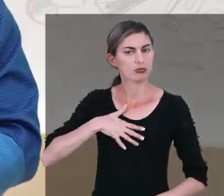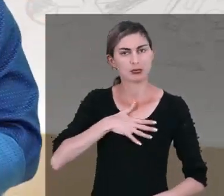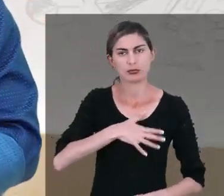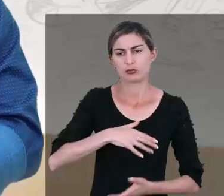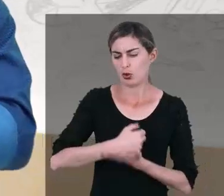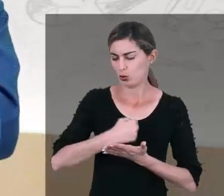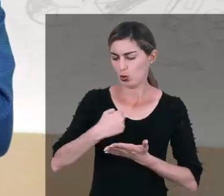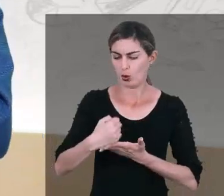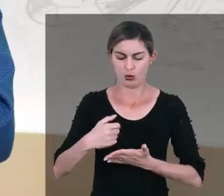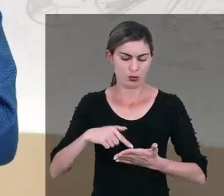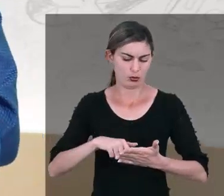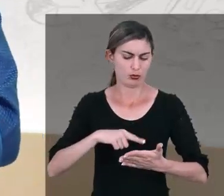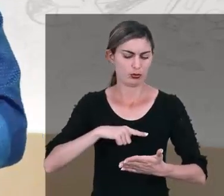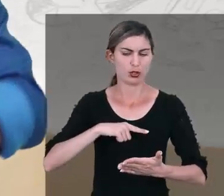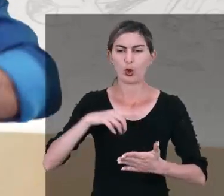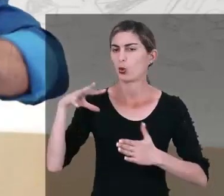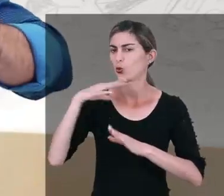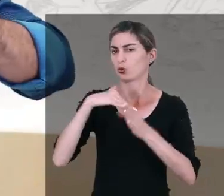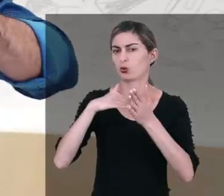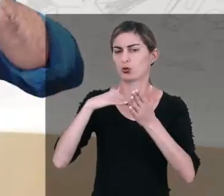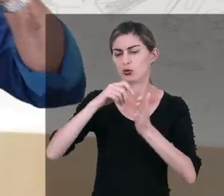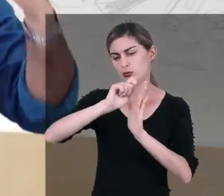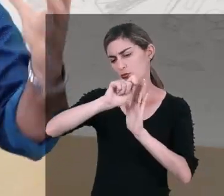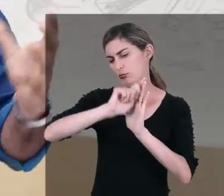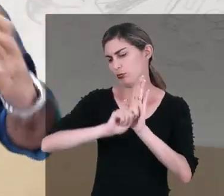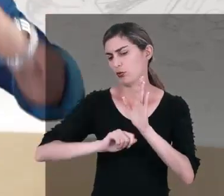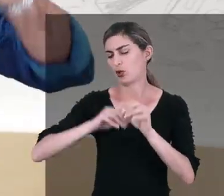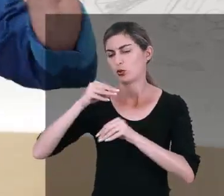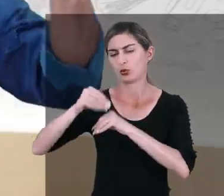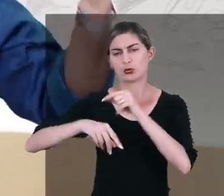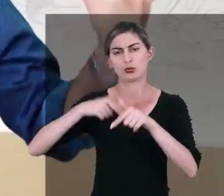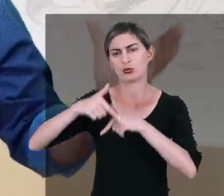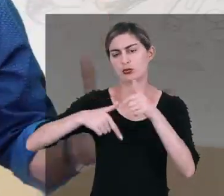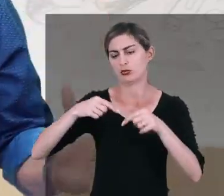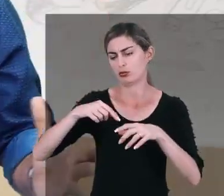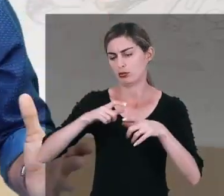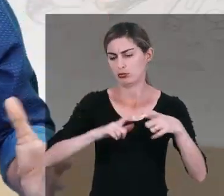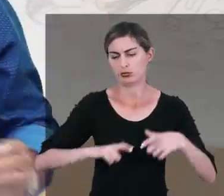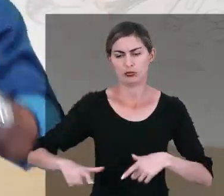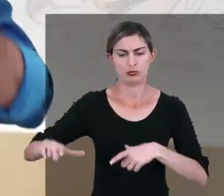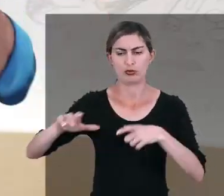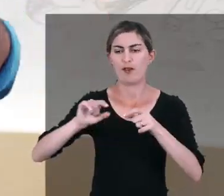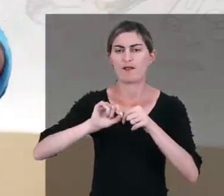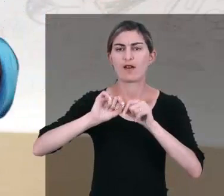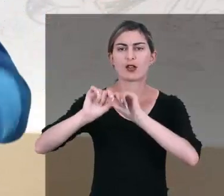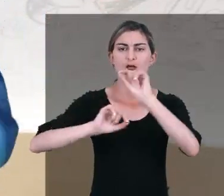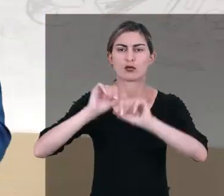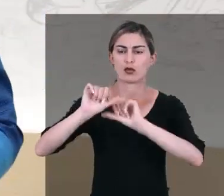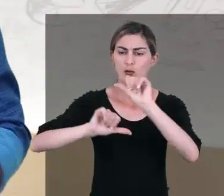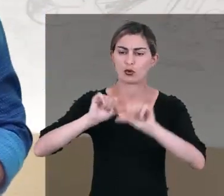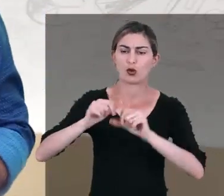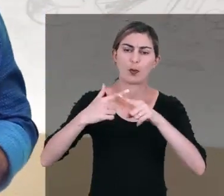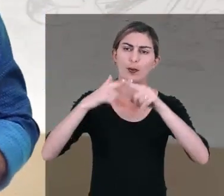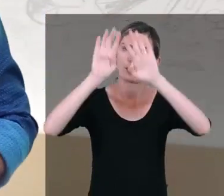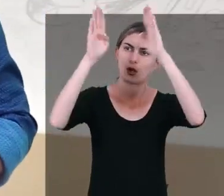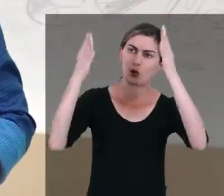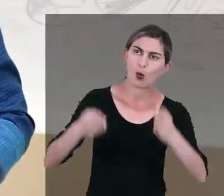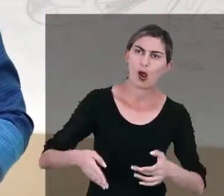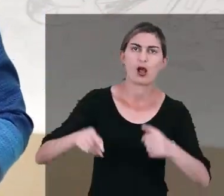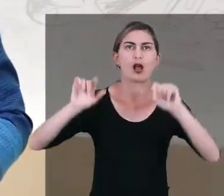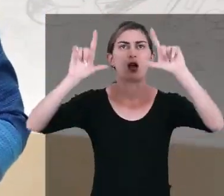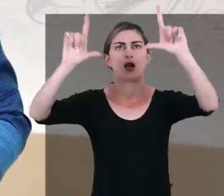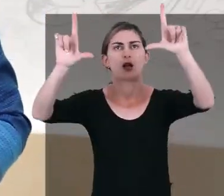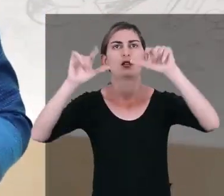esse documento onde está exposto, onde está trabalhado toda a conceituação desse espaço, o porquê desse móvel, o porquê desse